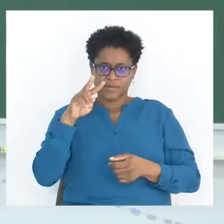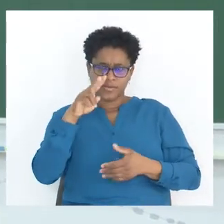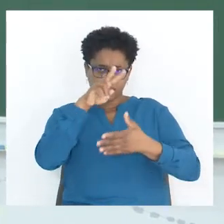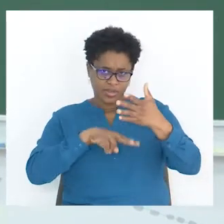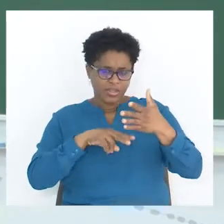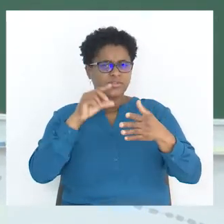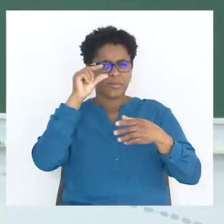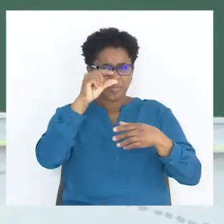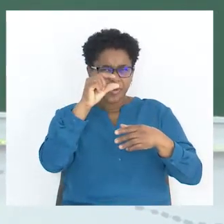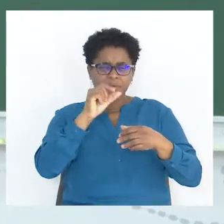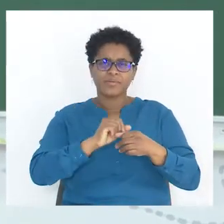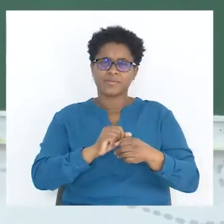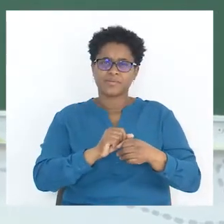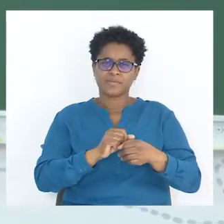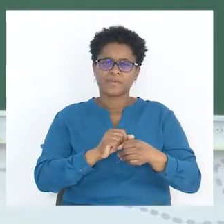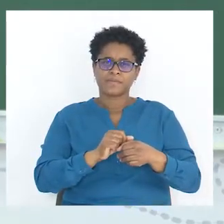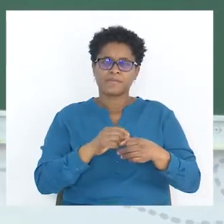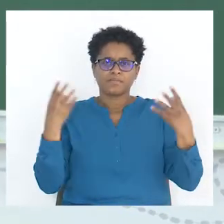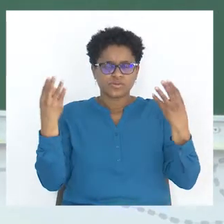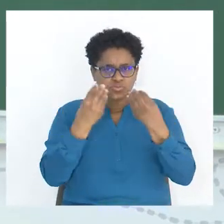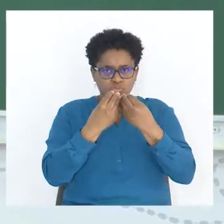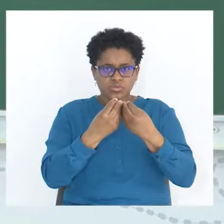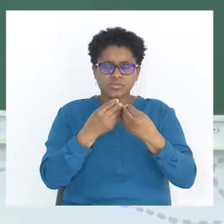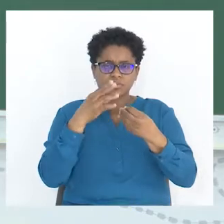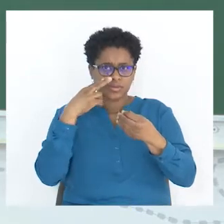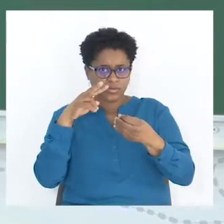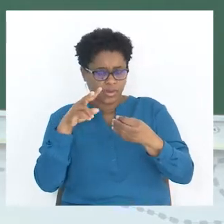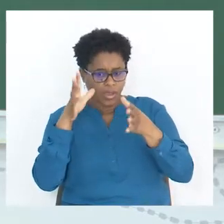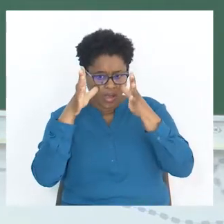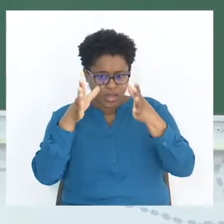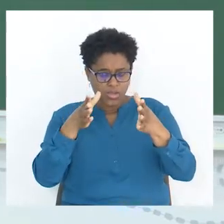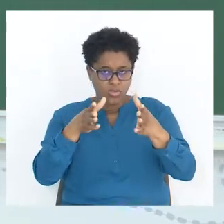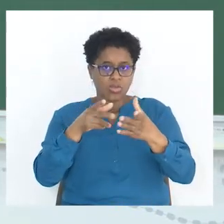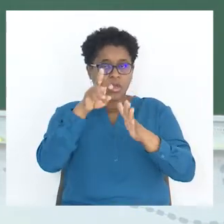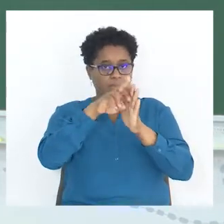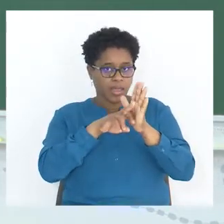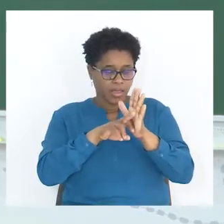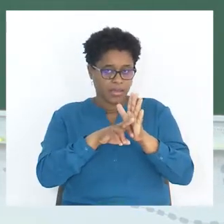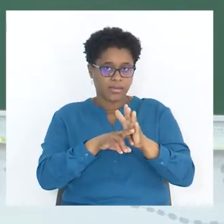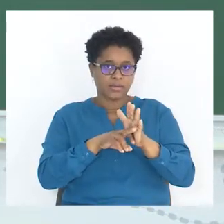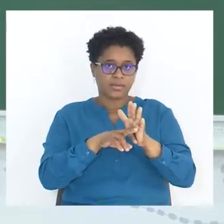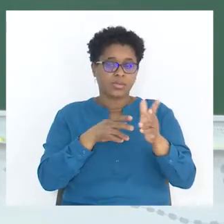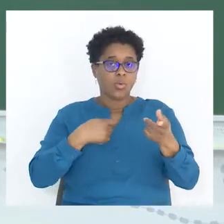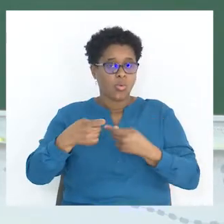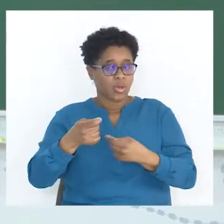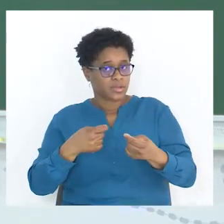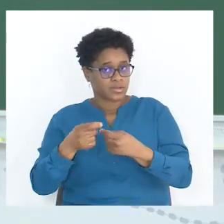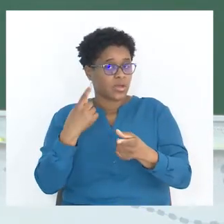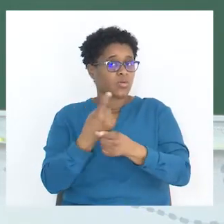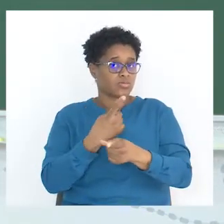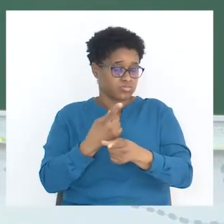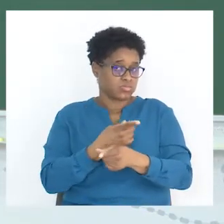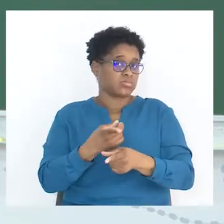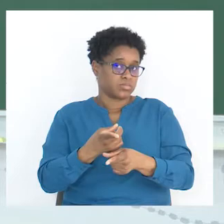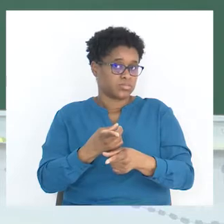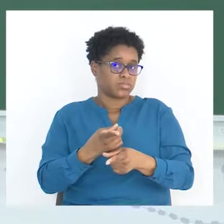fica cada vez mais curto, mais contraído. E segues com atenção a regra de organizar